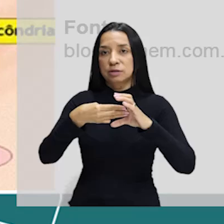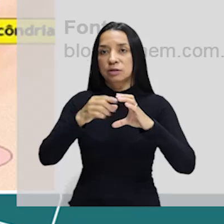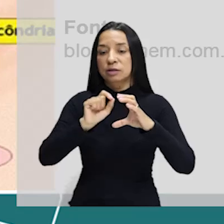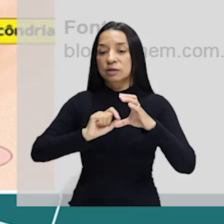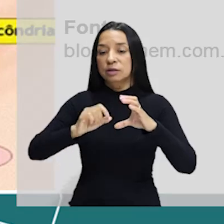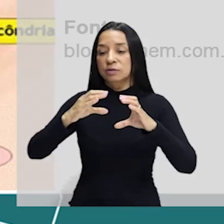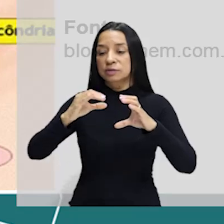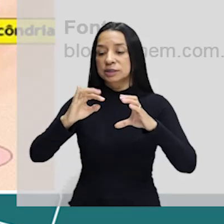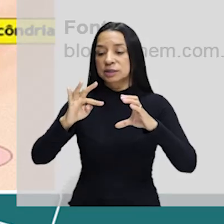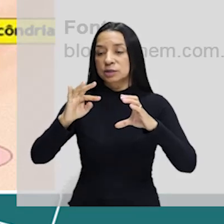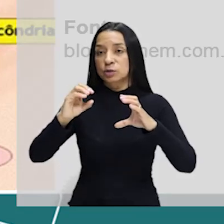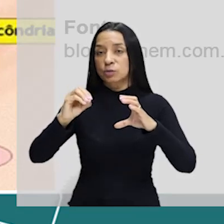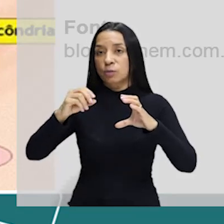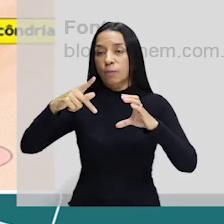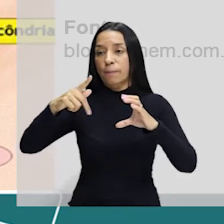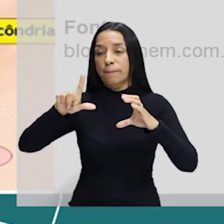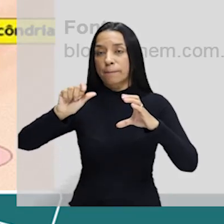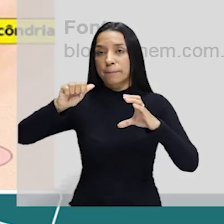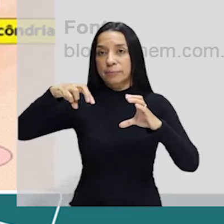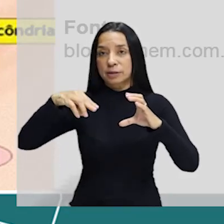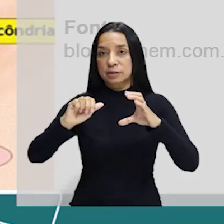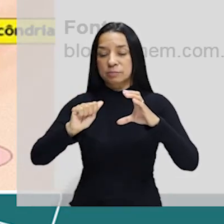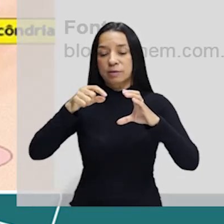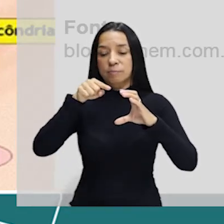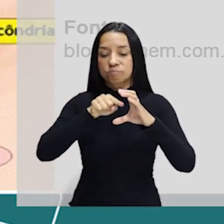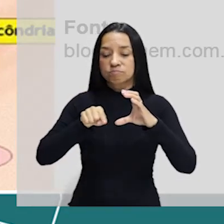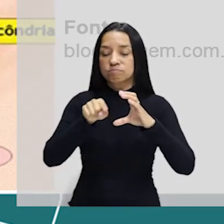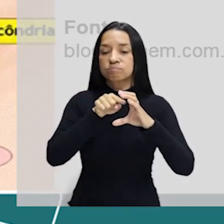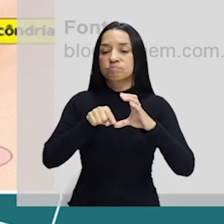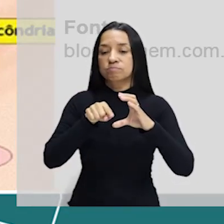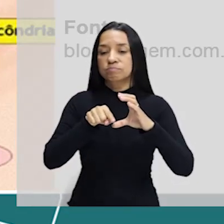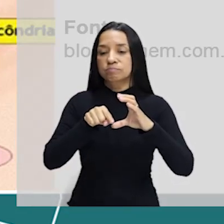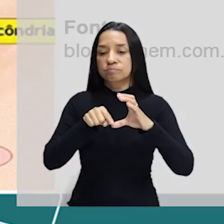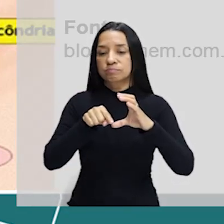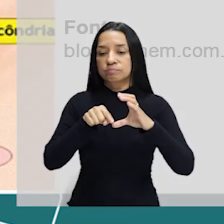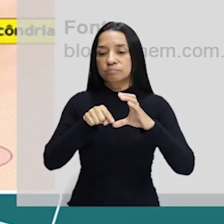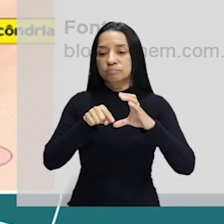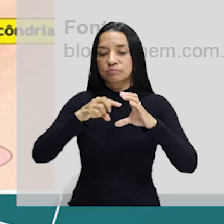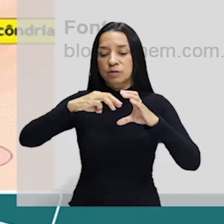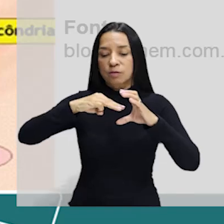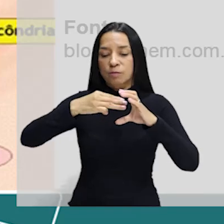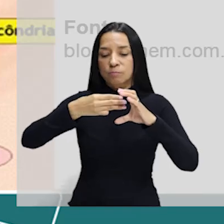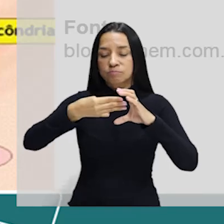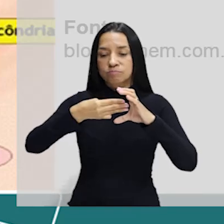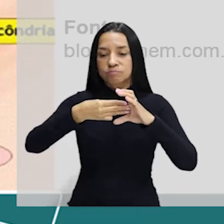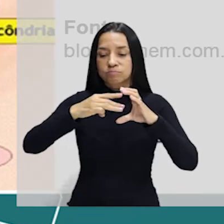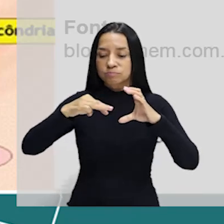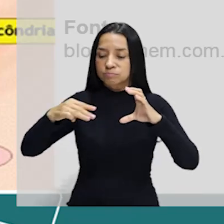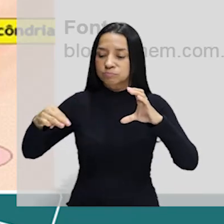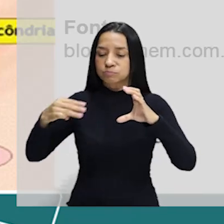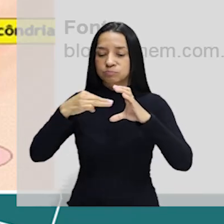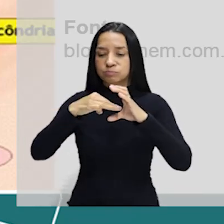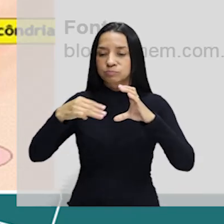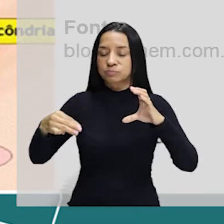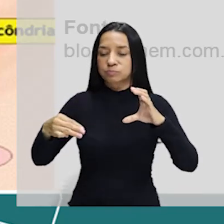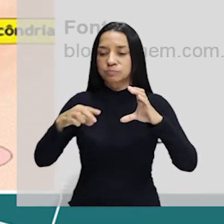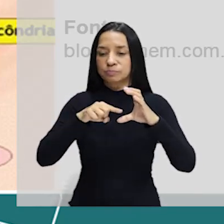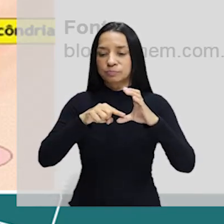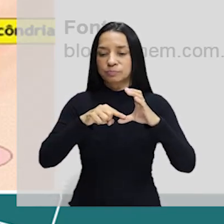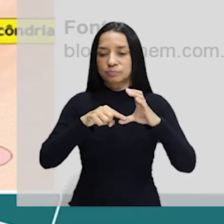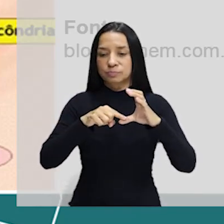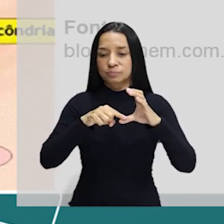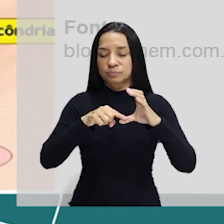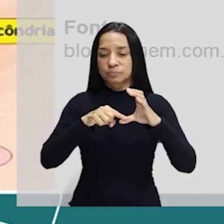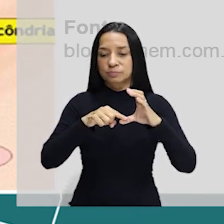o citoplasma, certo? E essa daqui é a famosa mitocôndria. Ela está cortadinha para vocês verem como é que é dentro dela, tá?